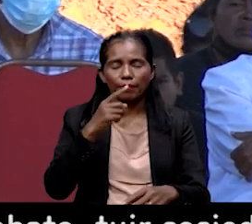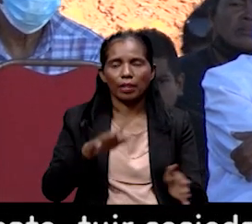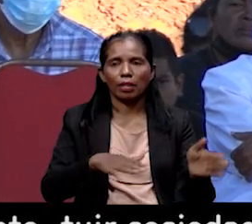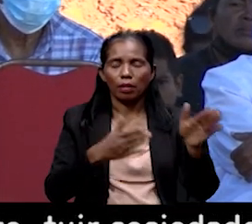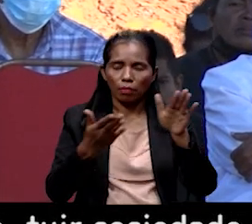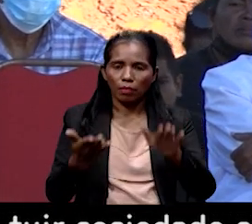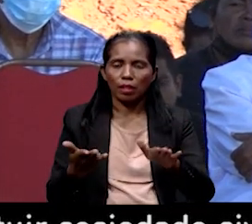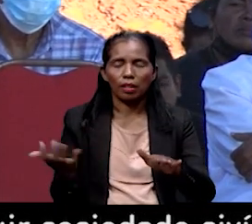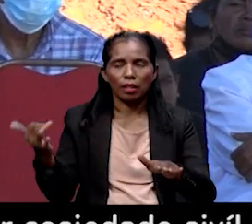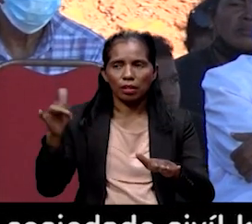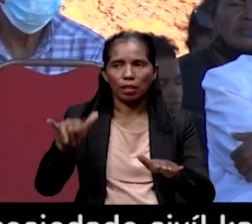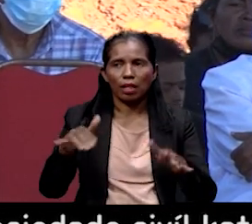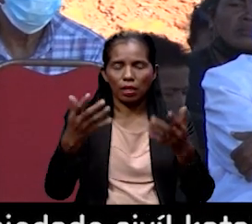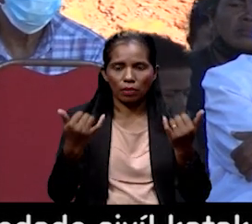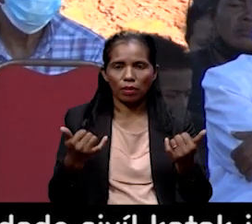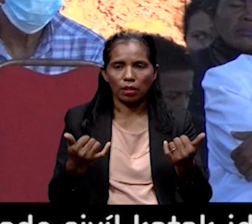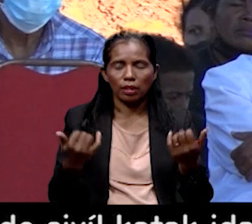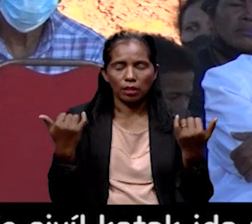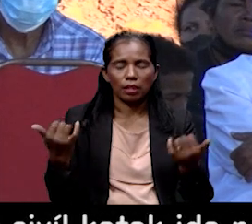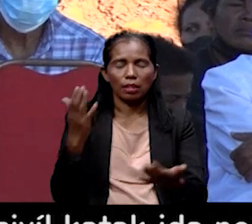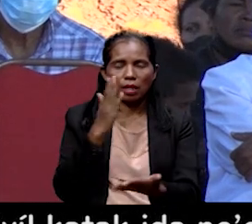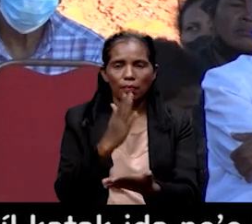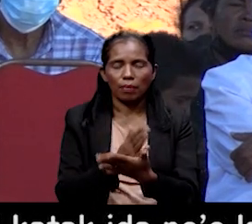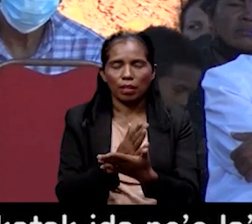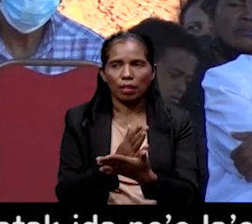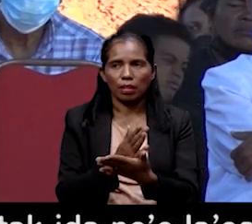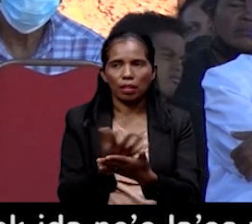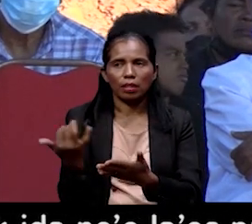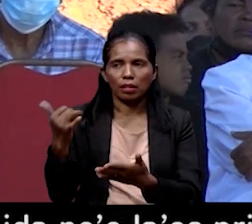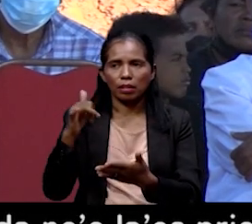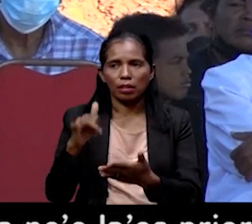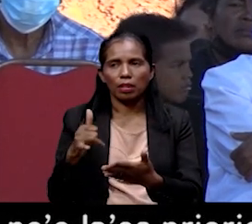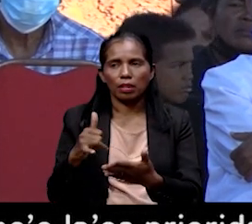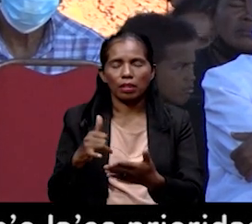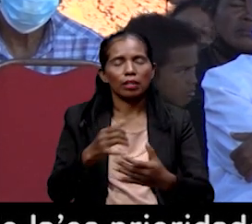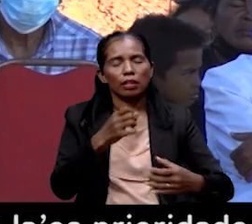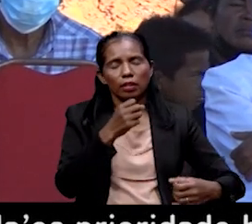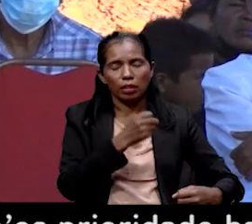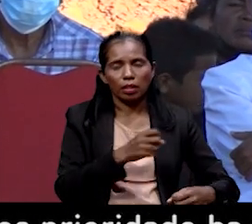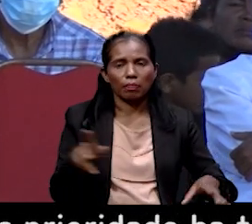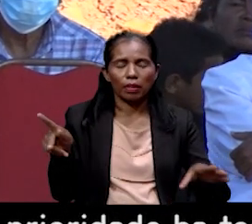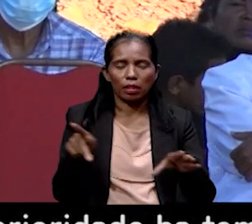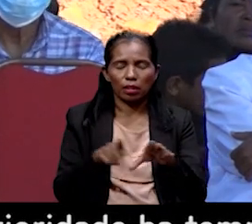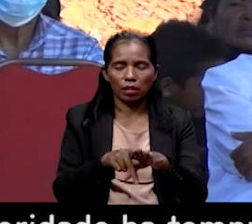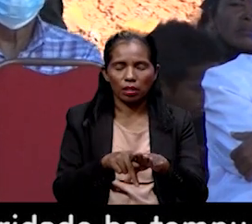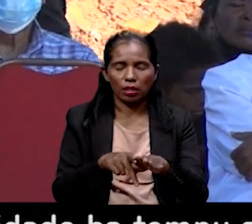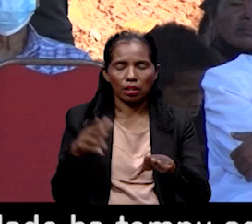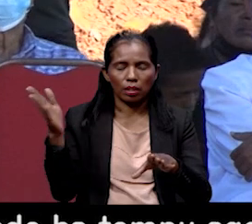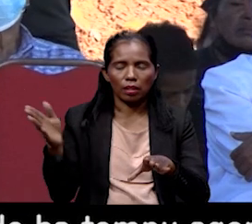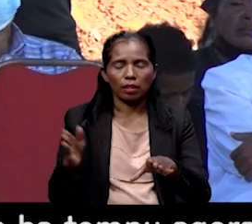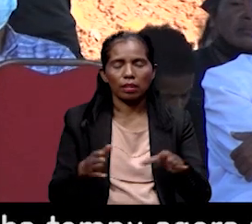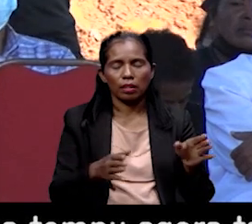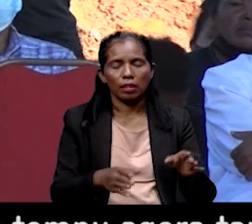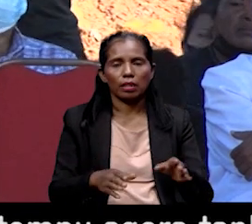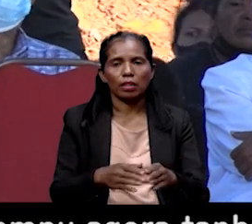tira agora se se suspende se nia força se nia presença forças e funeral